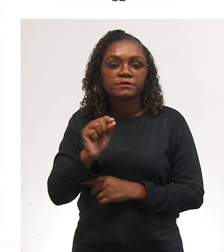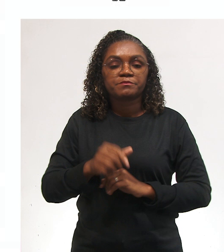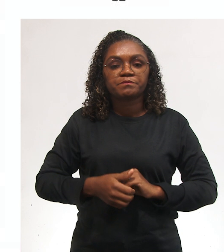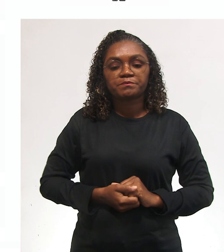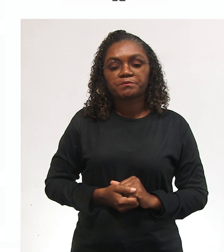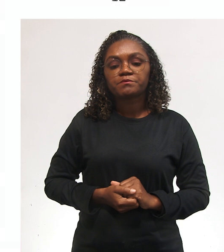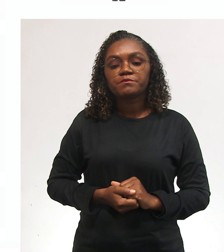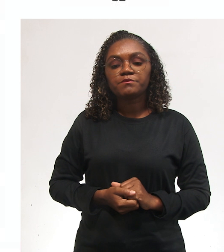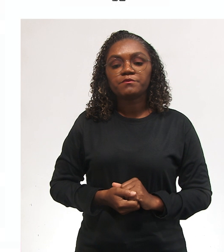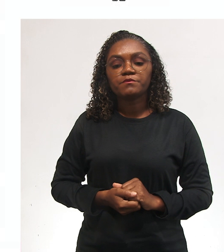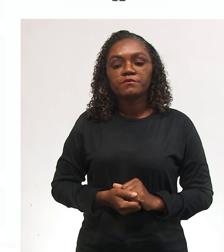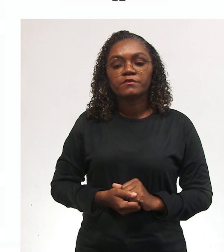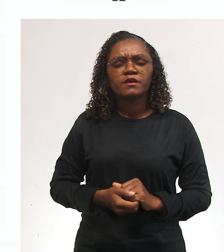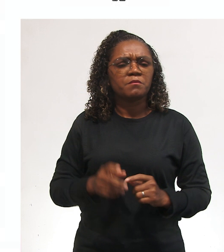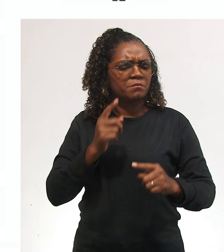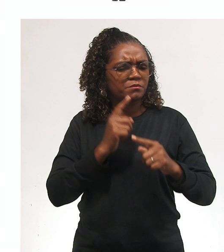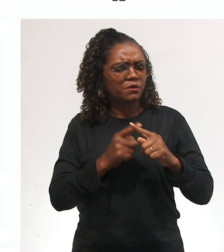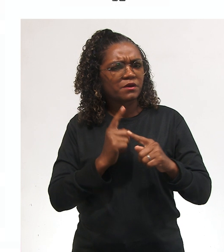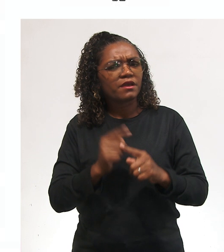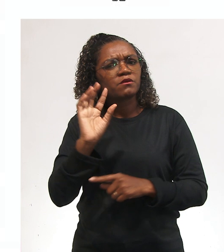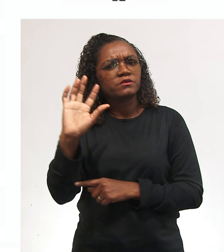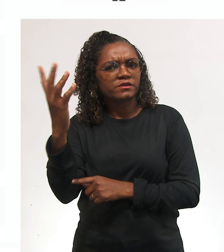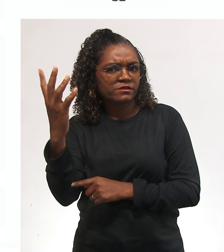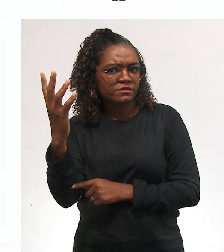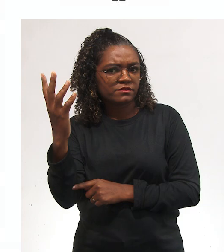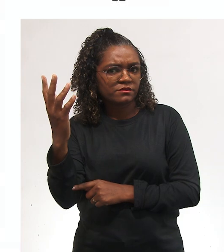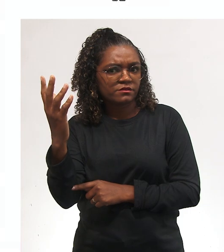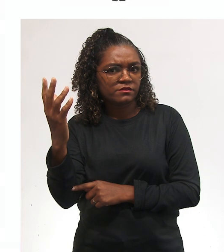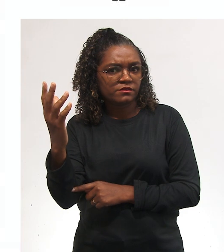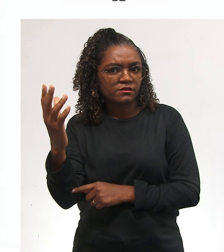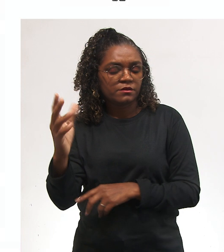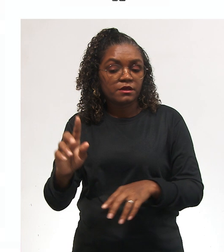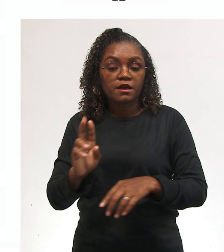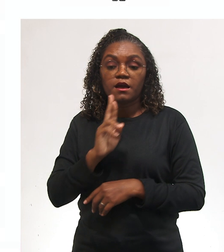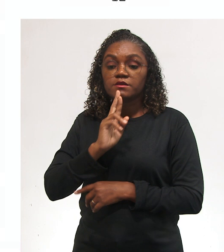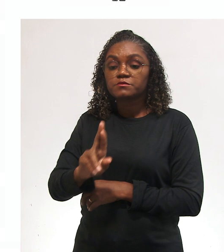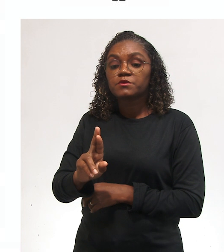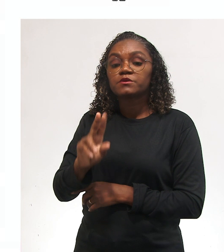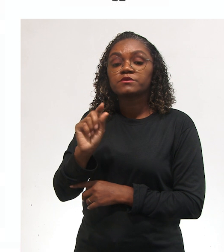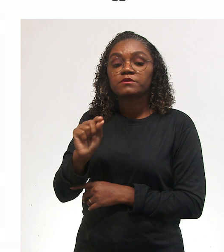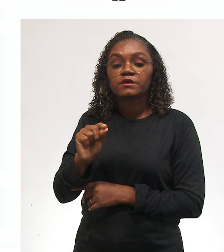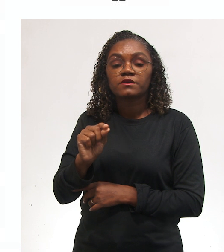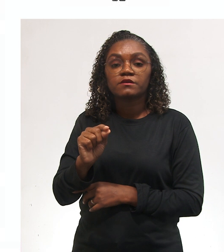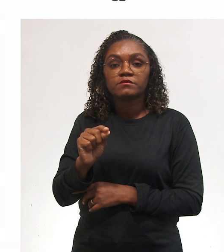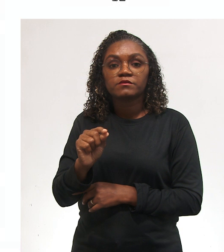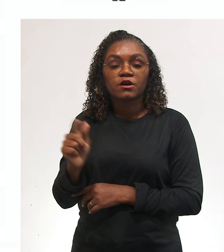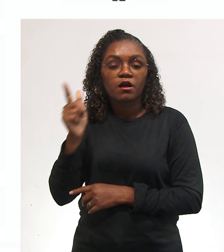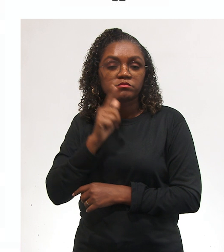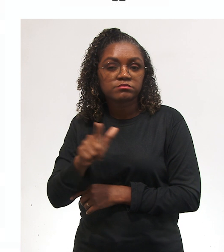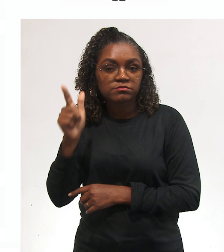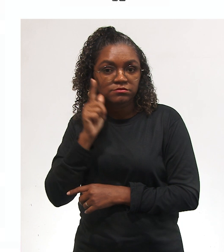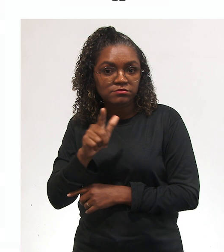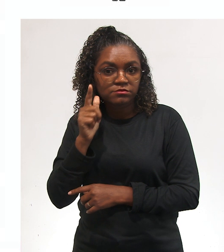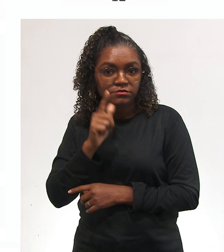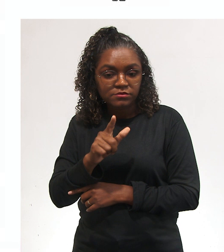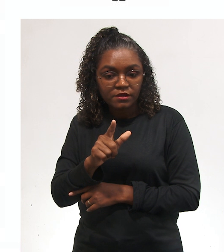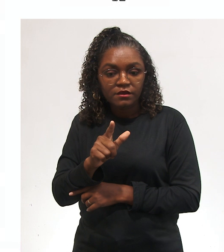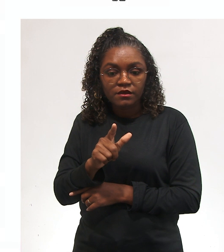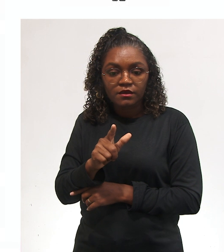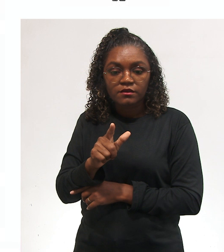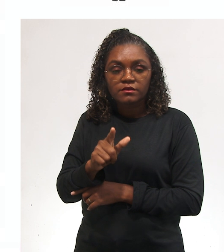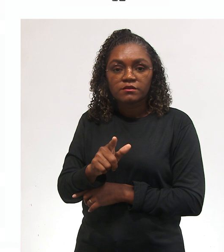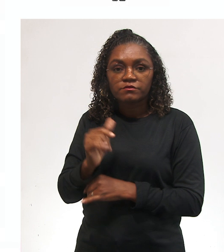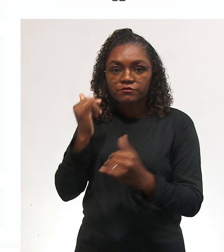pergunta: por que isso acontece? E as respostas são obtidas por meio de